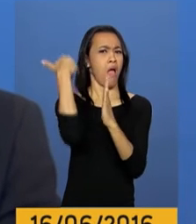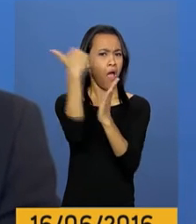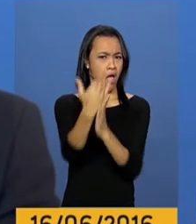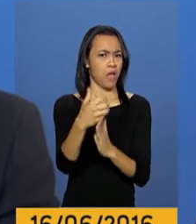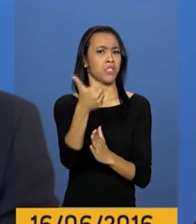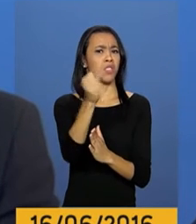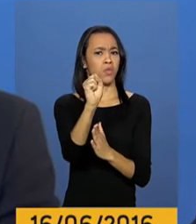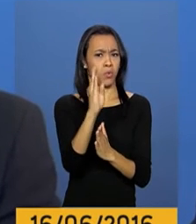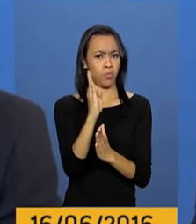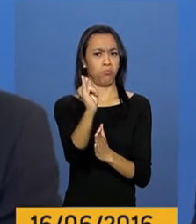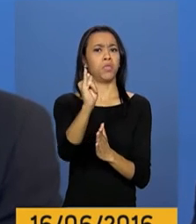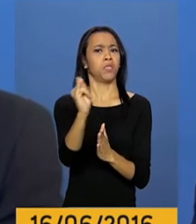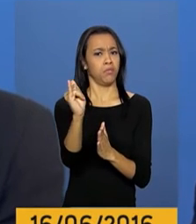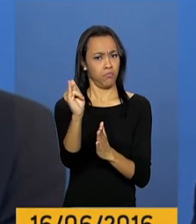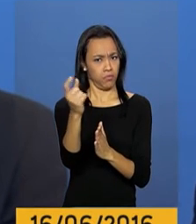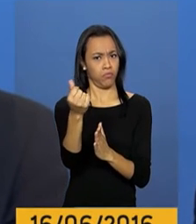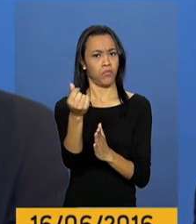de reais,